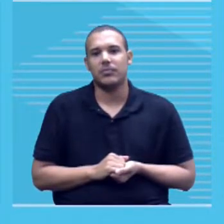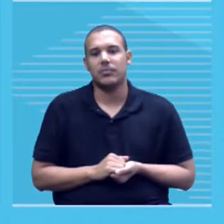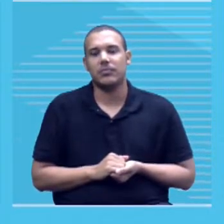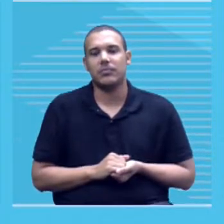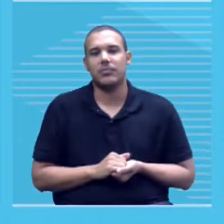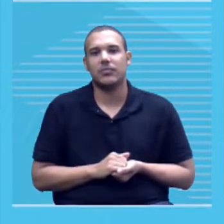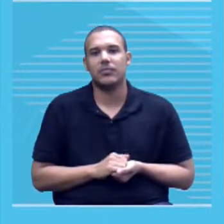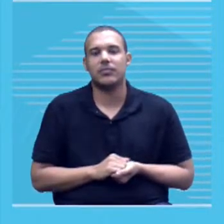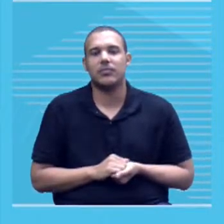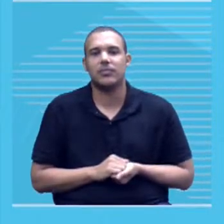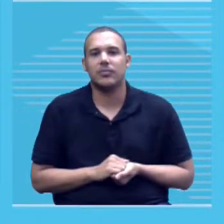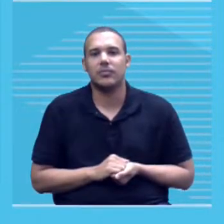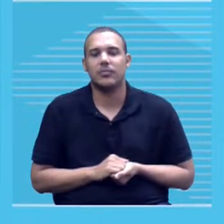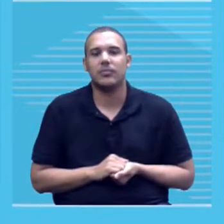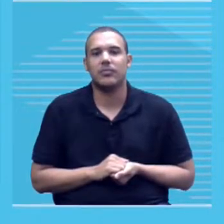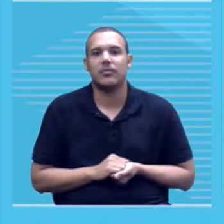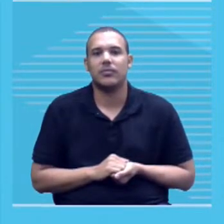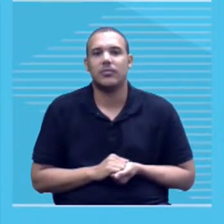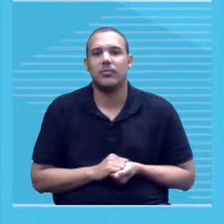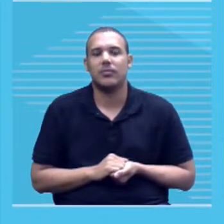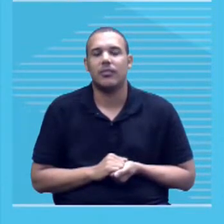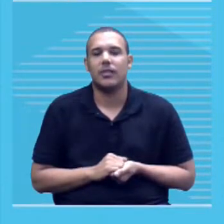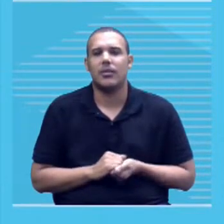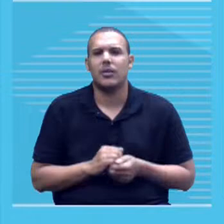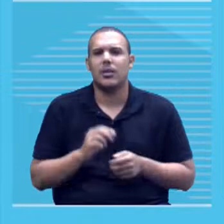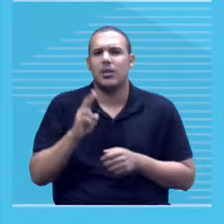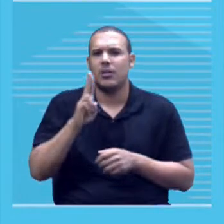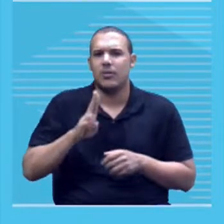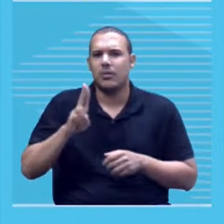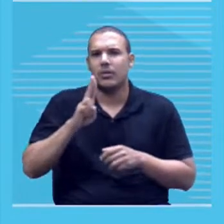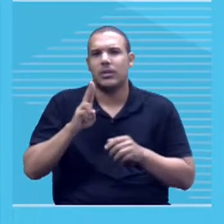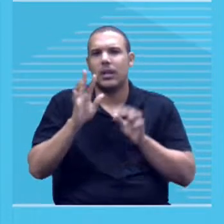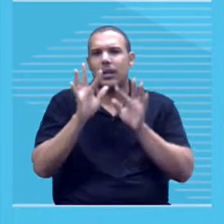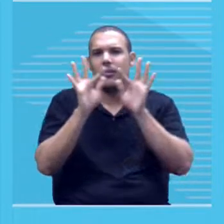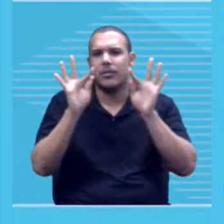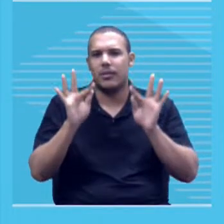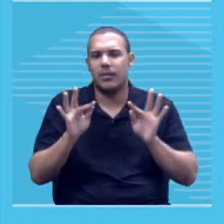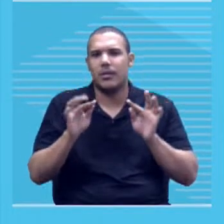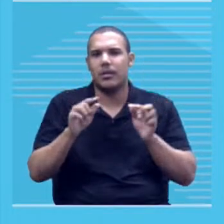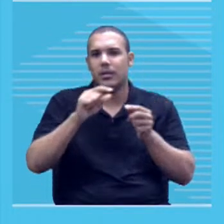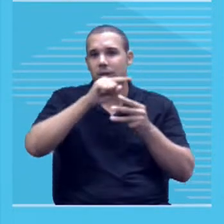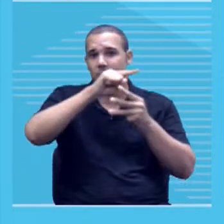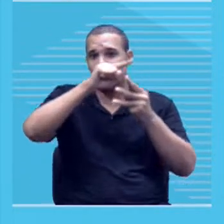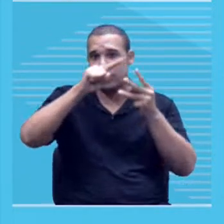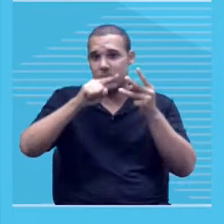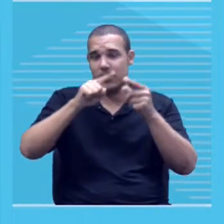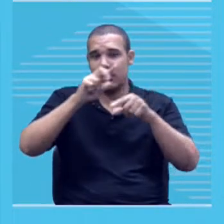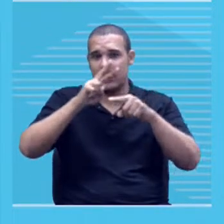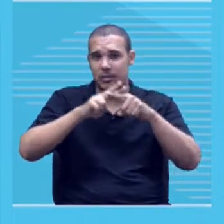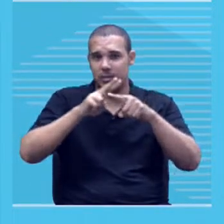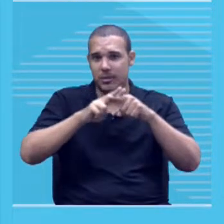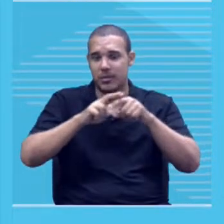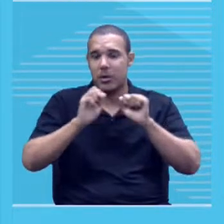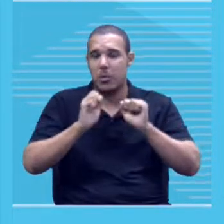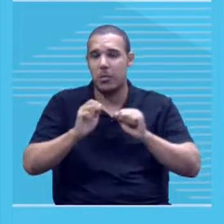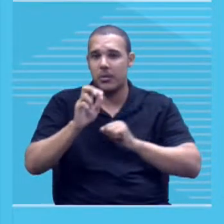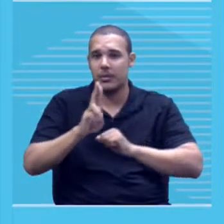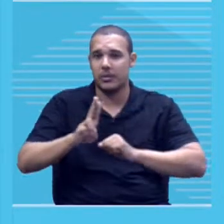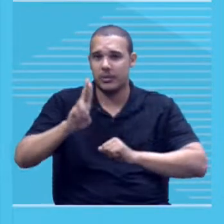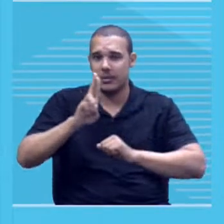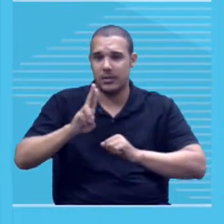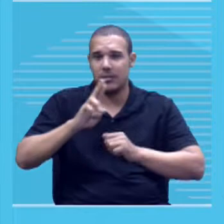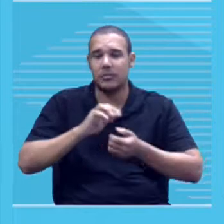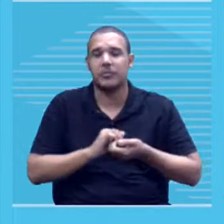Ok. Tá. Na hora que eu vou usar a equação da potência, eu tenho 3 potências sendo plausíveis para utilizar lá